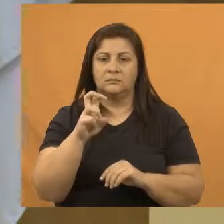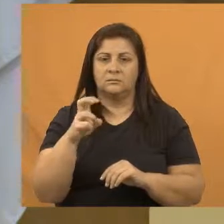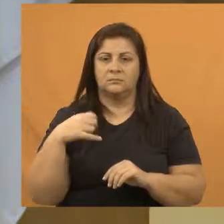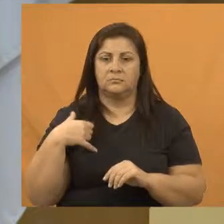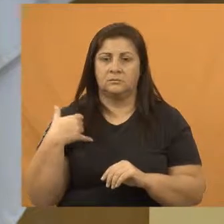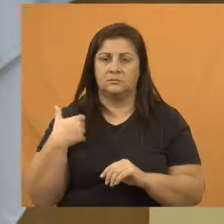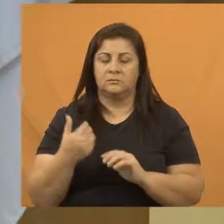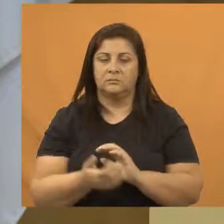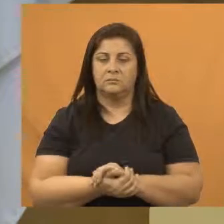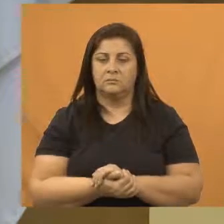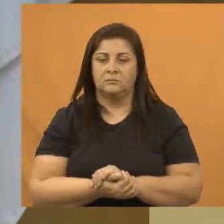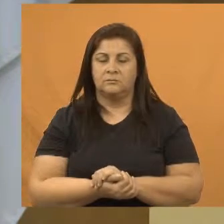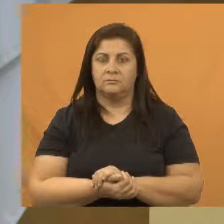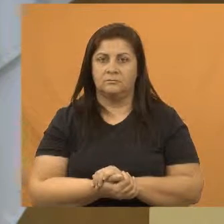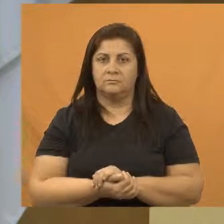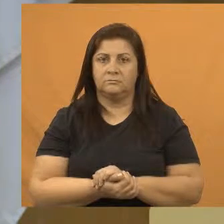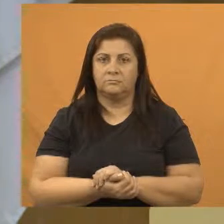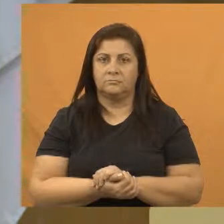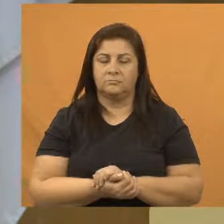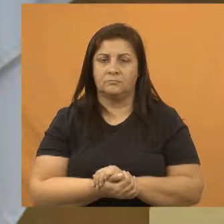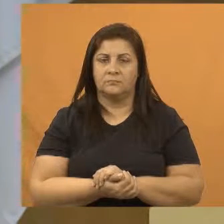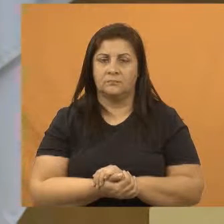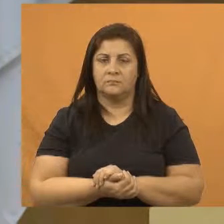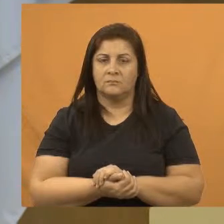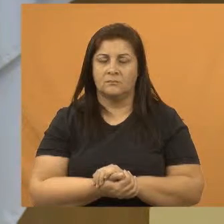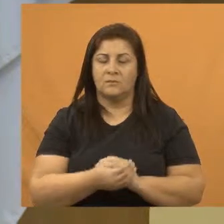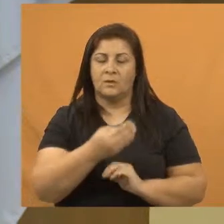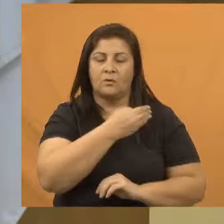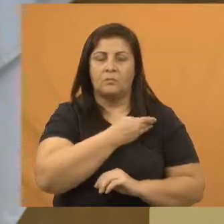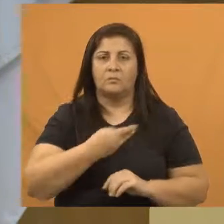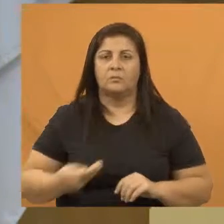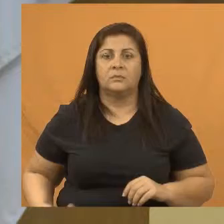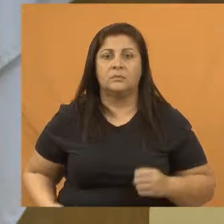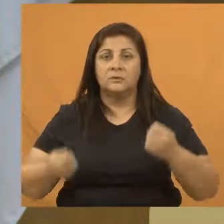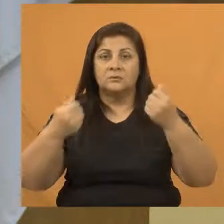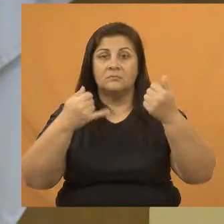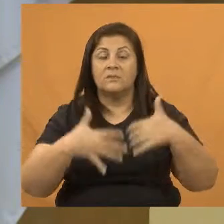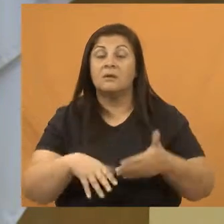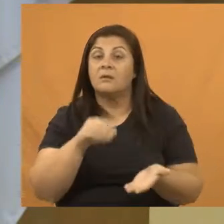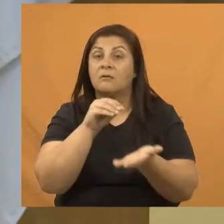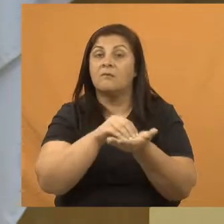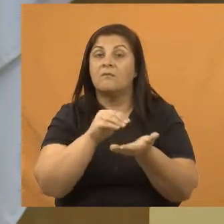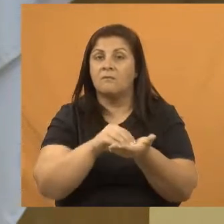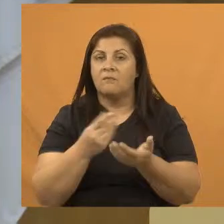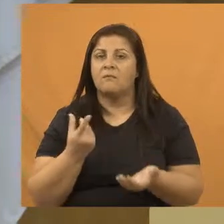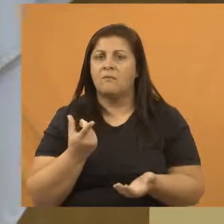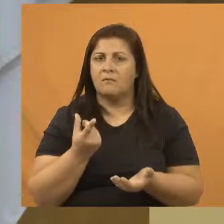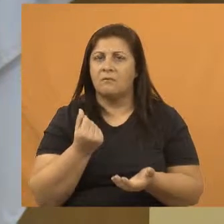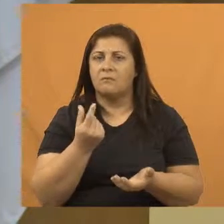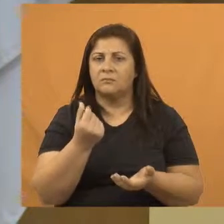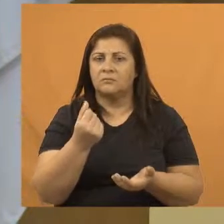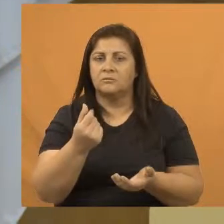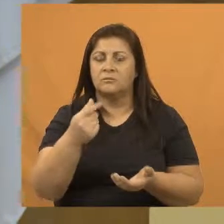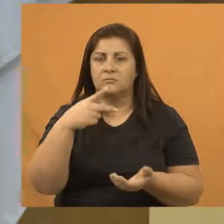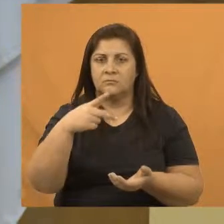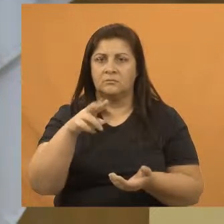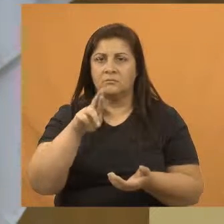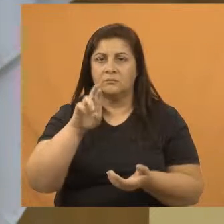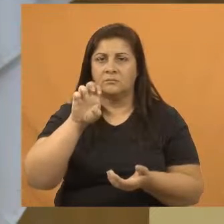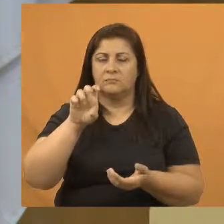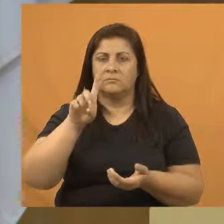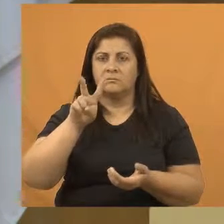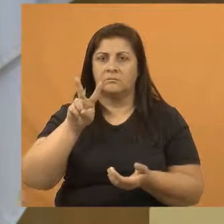A justificativa dele é que existe um rombo na Previdência e que é necessário aprovar a reforma